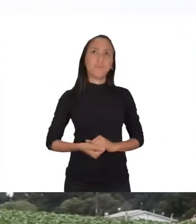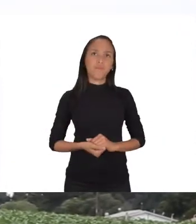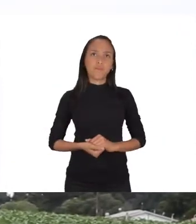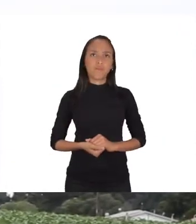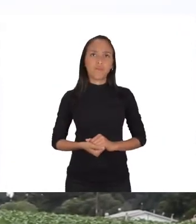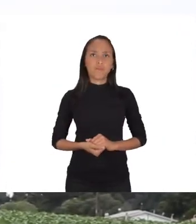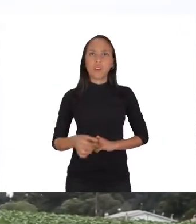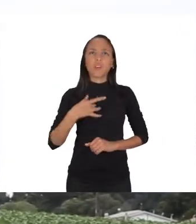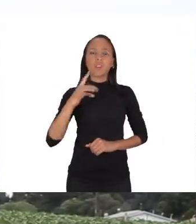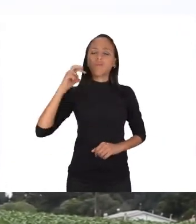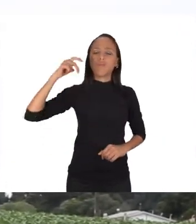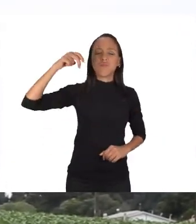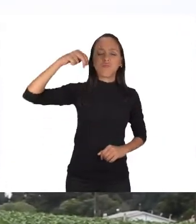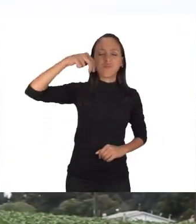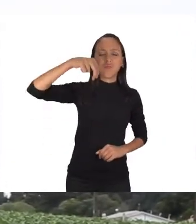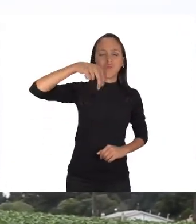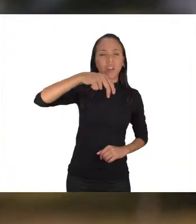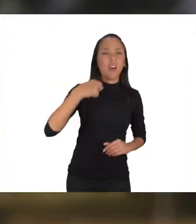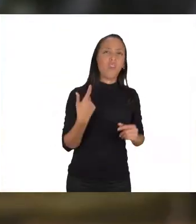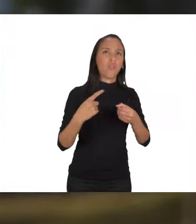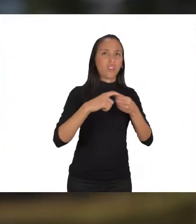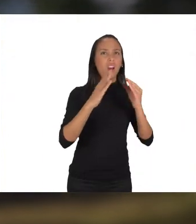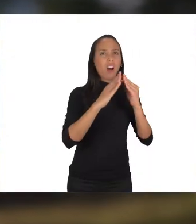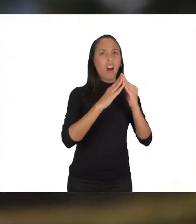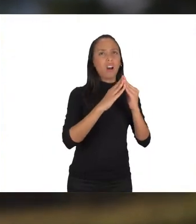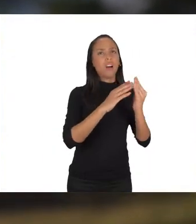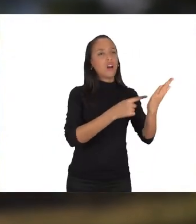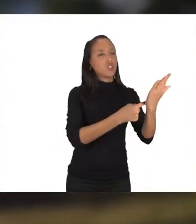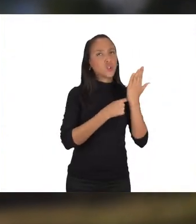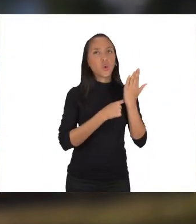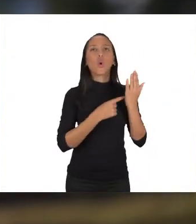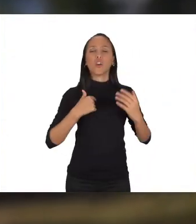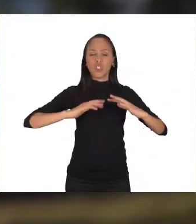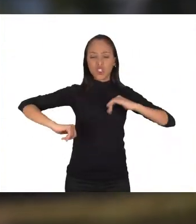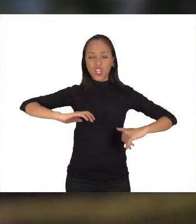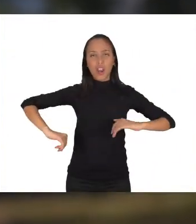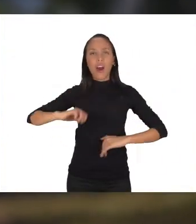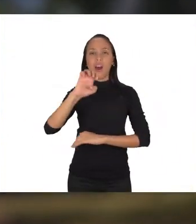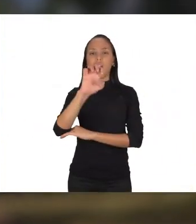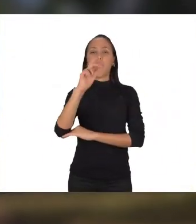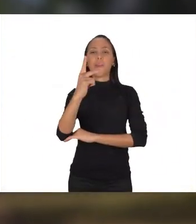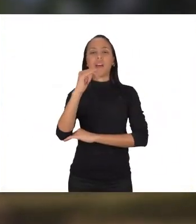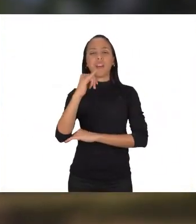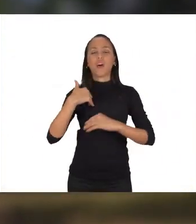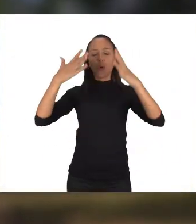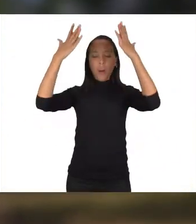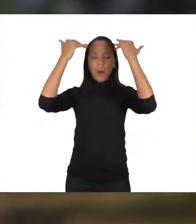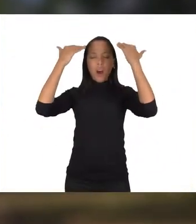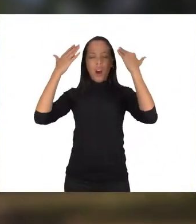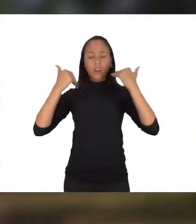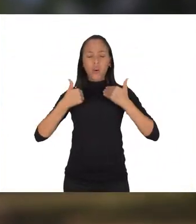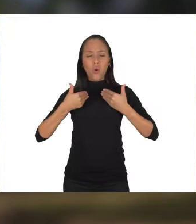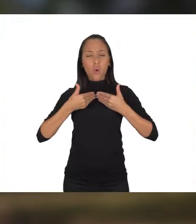E eu acabei só descendo de lá de IPI e tudo vindo para casa. Ele me ajudou a tirar o IPI, fui tomar um banho. Porque eu tomei um banho e comecei a ficar roxa. E